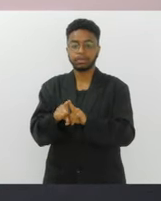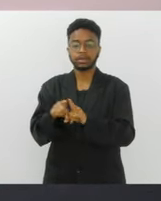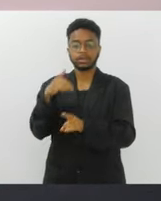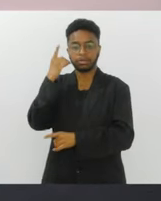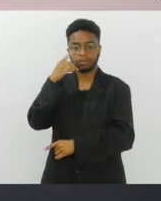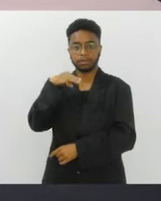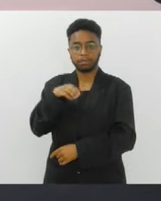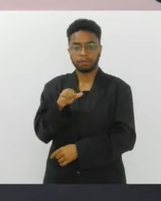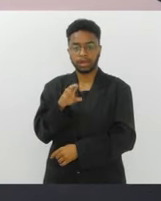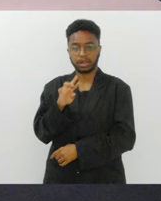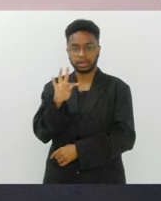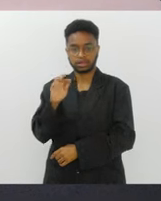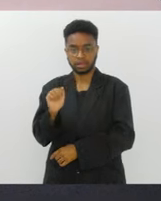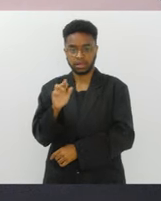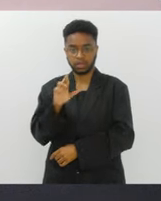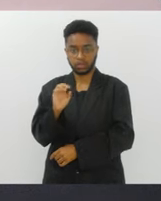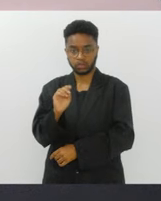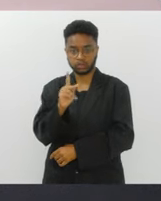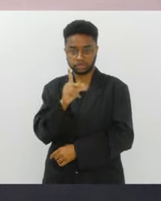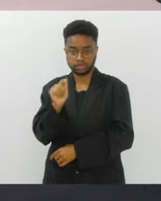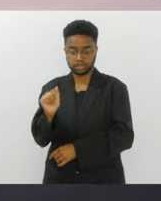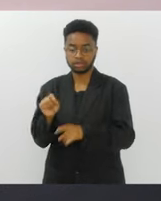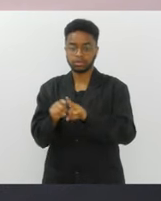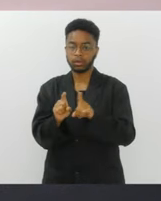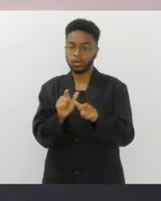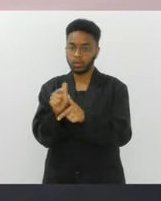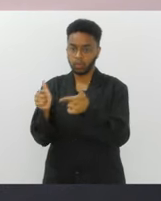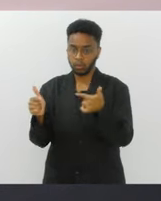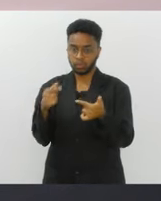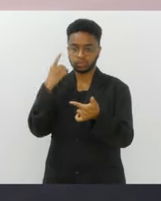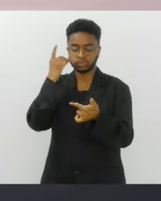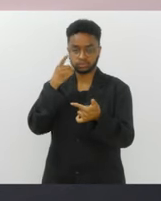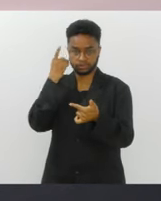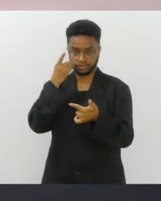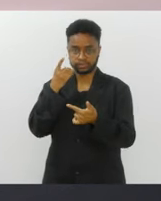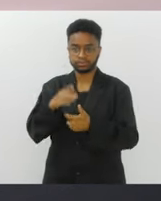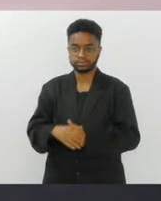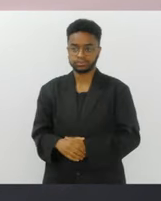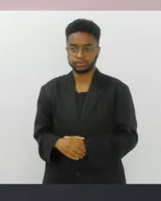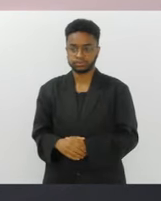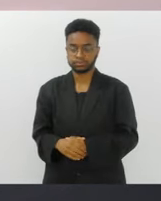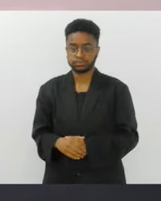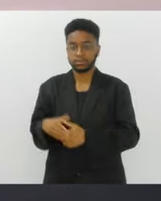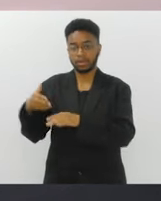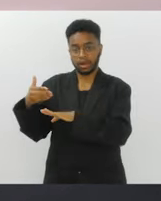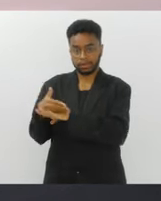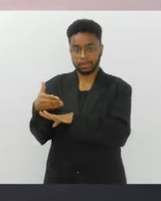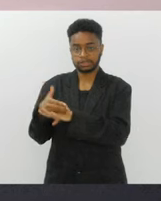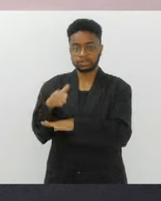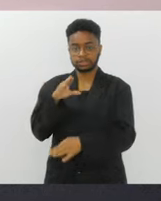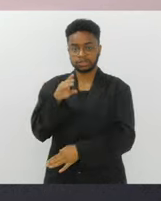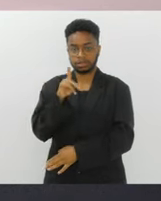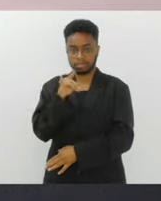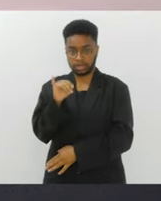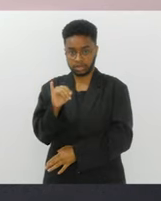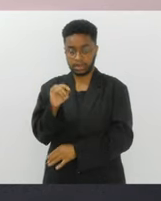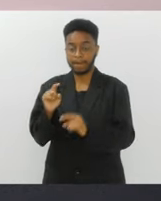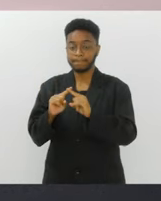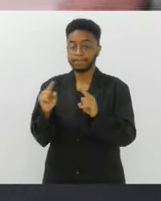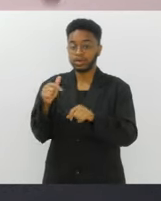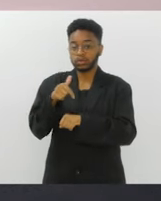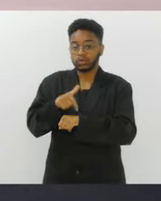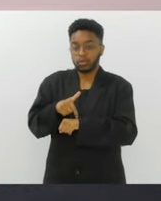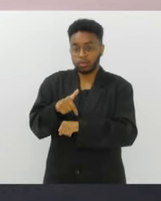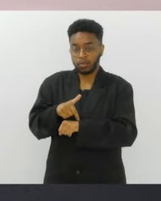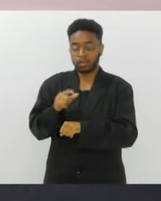Marta Rocha e outros deputados na CPI. E no momento de